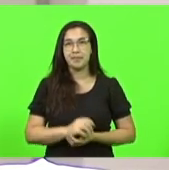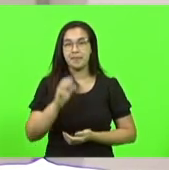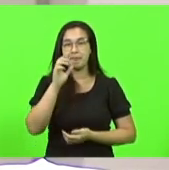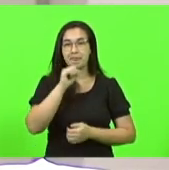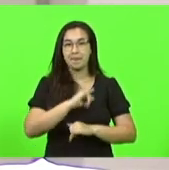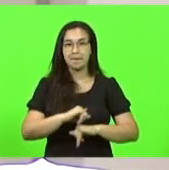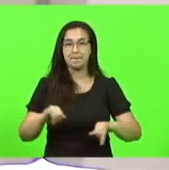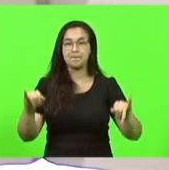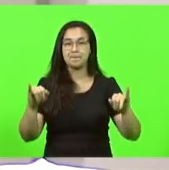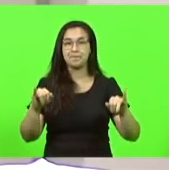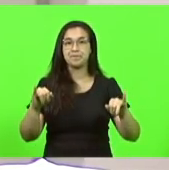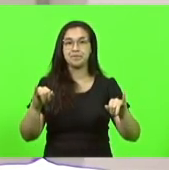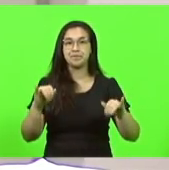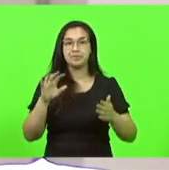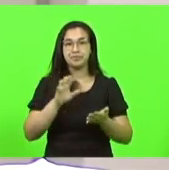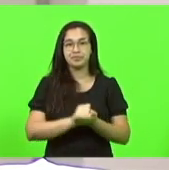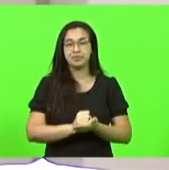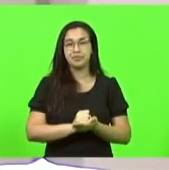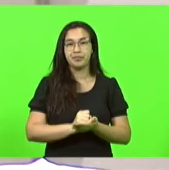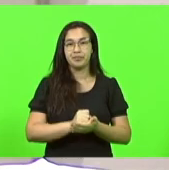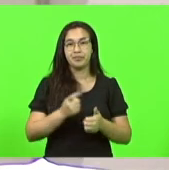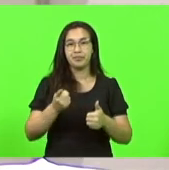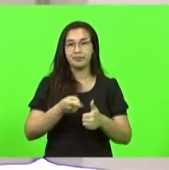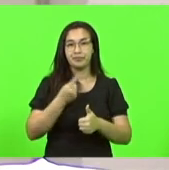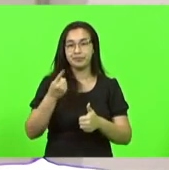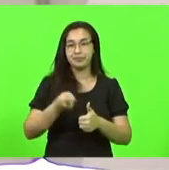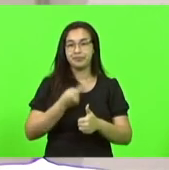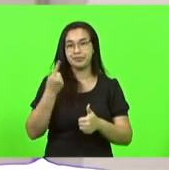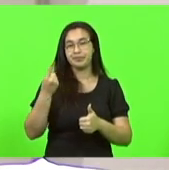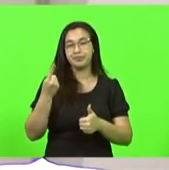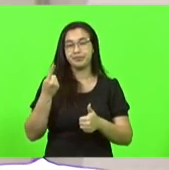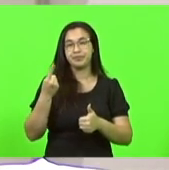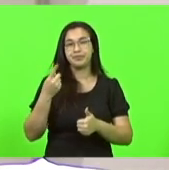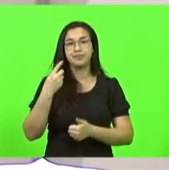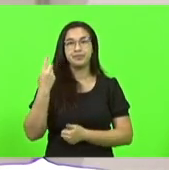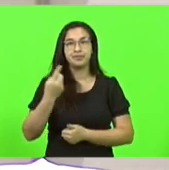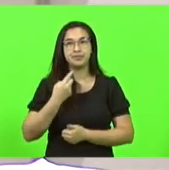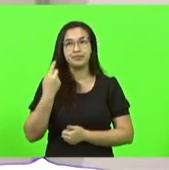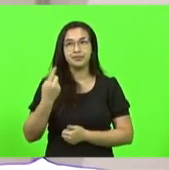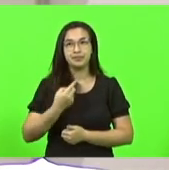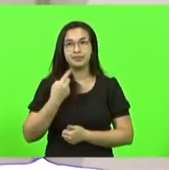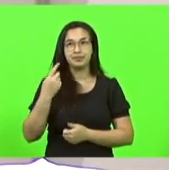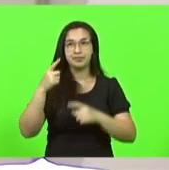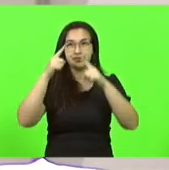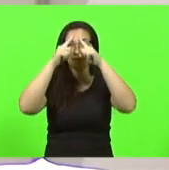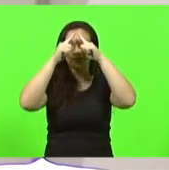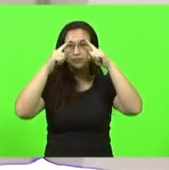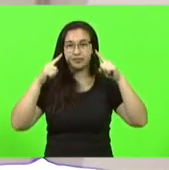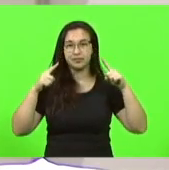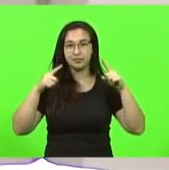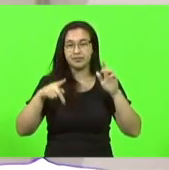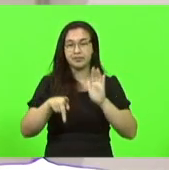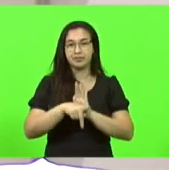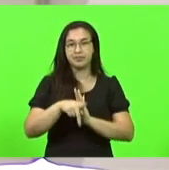comunicações, inscrito para falar em primeiro lugar, o senhor deputado Neudi Sareta, do PT.